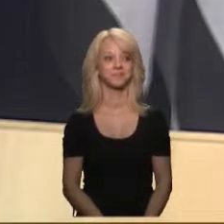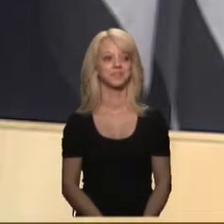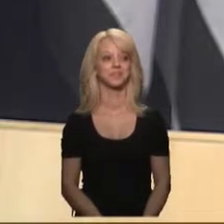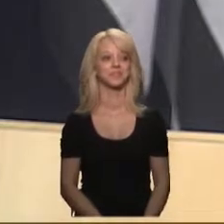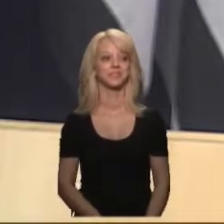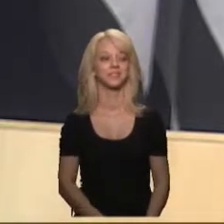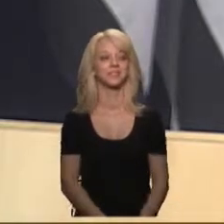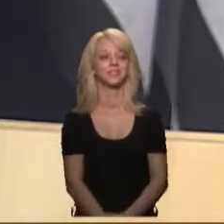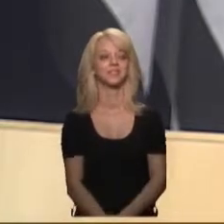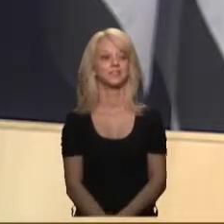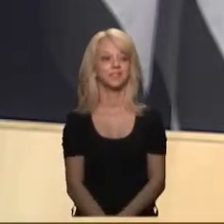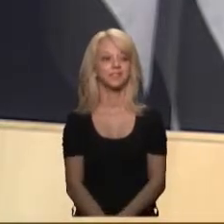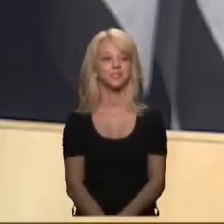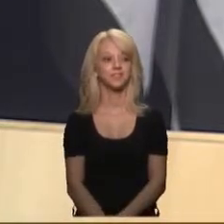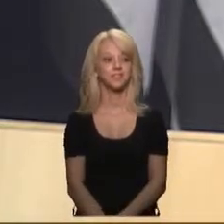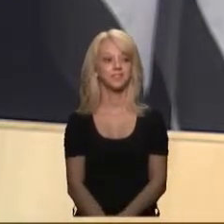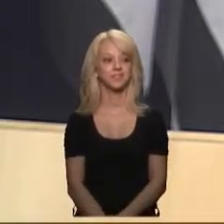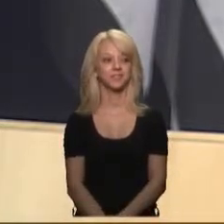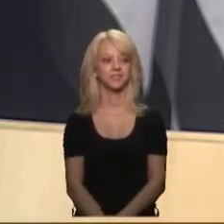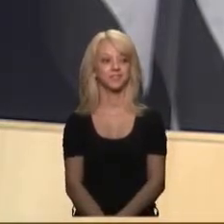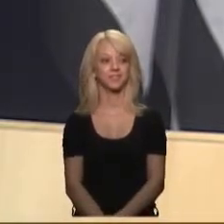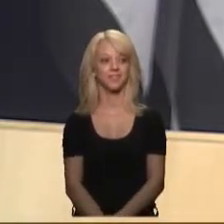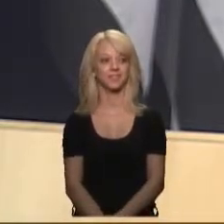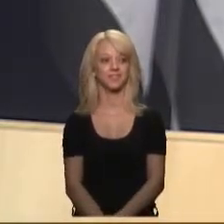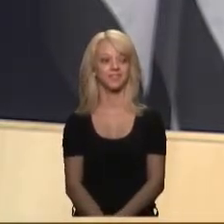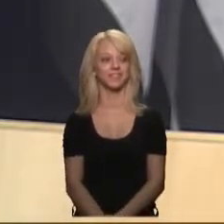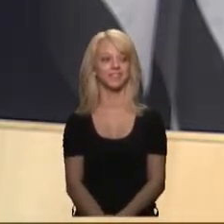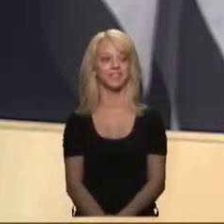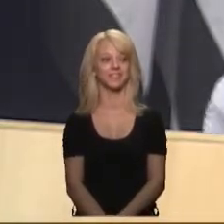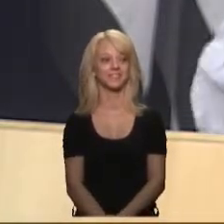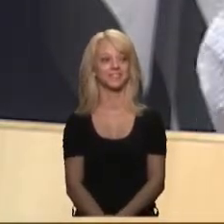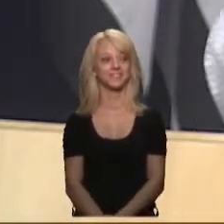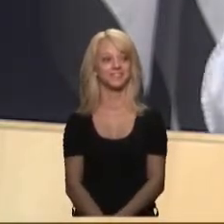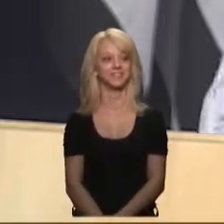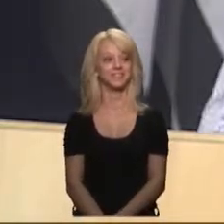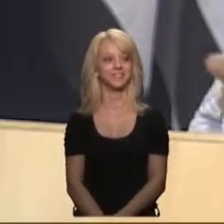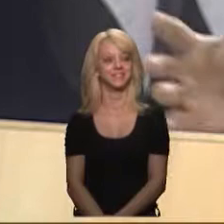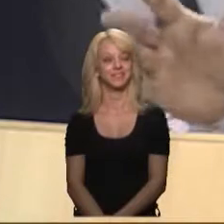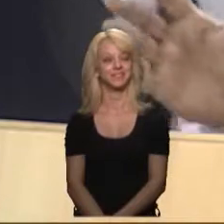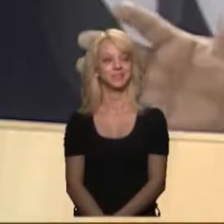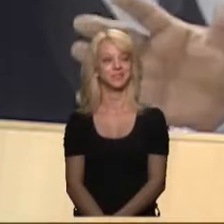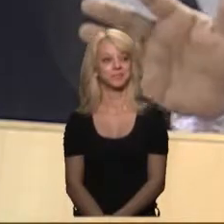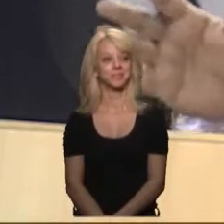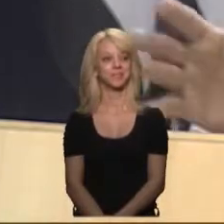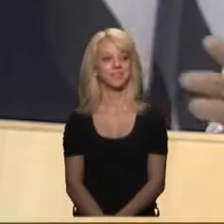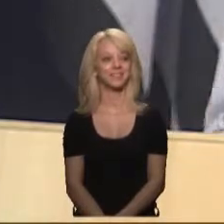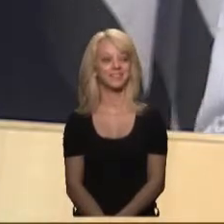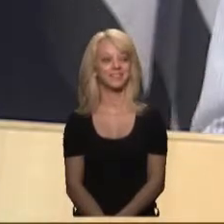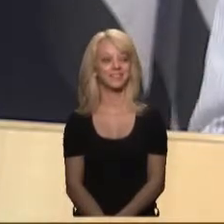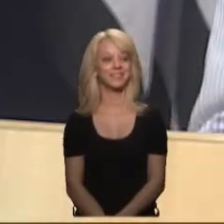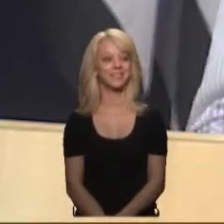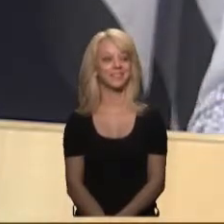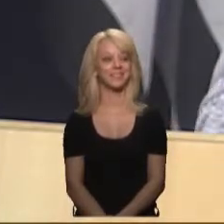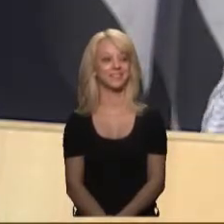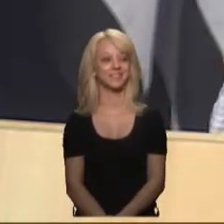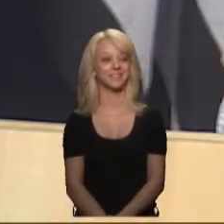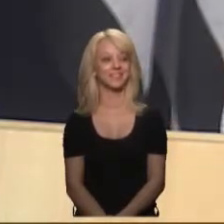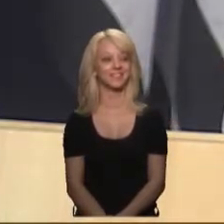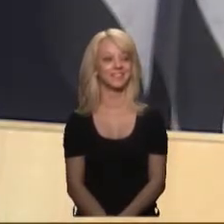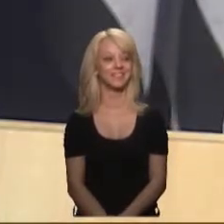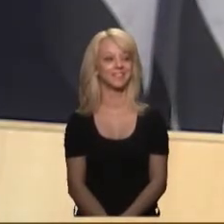inclusão social com assistencialismo, que é diferente, né?